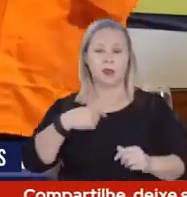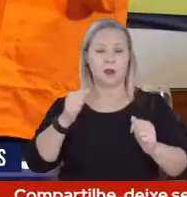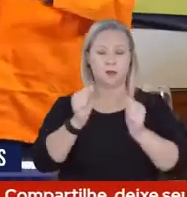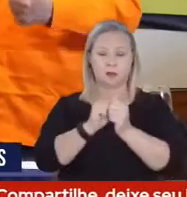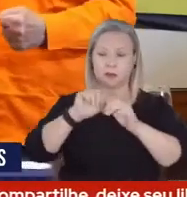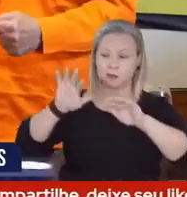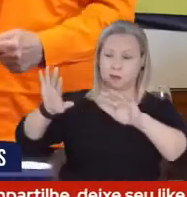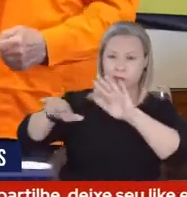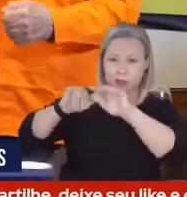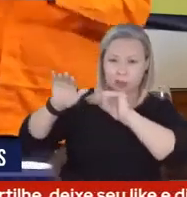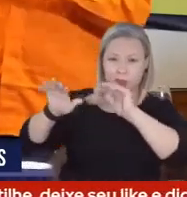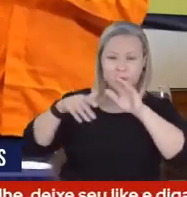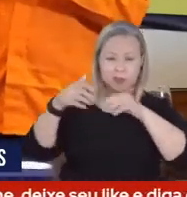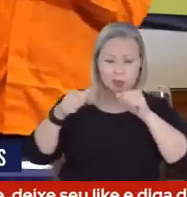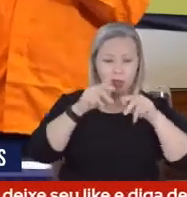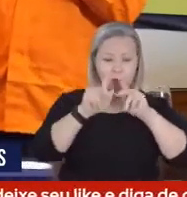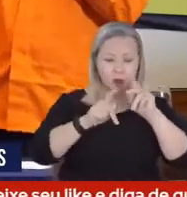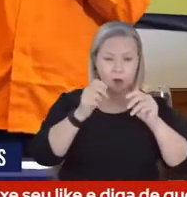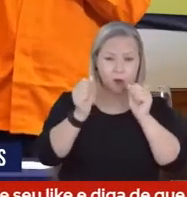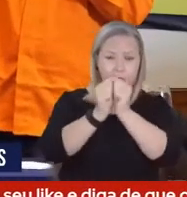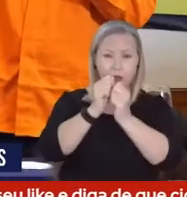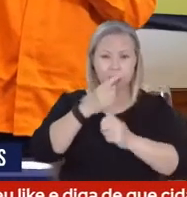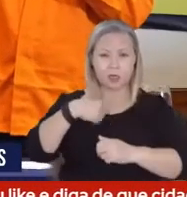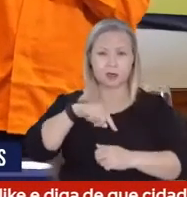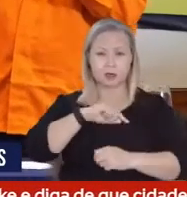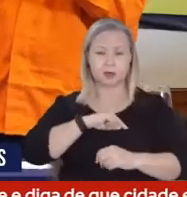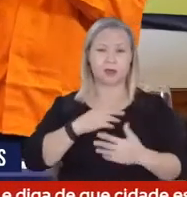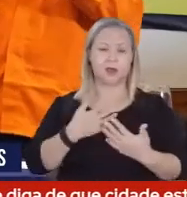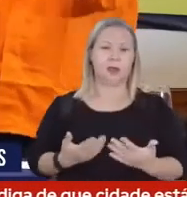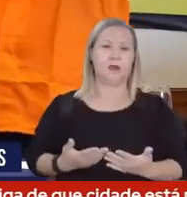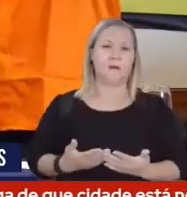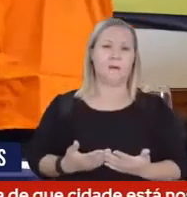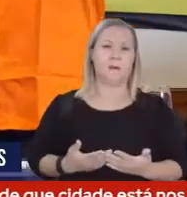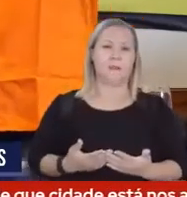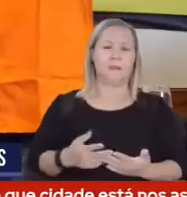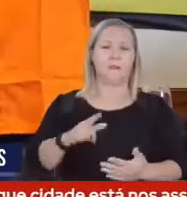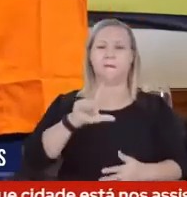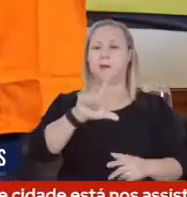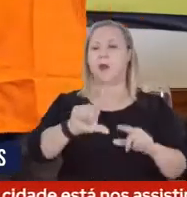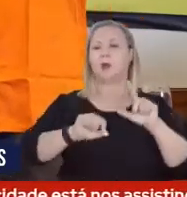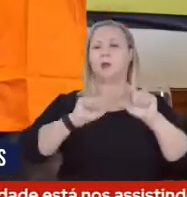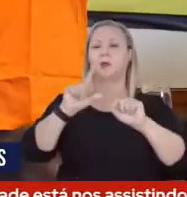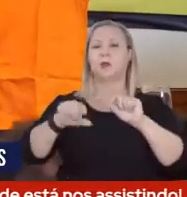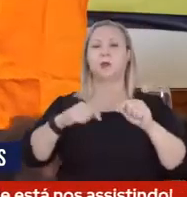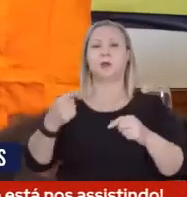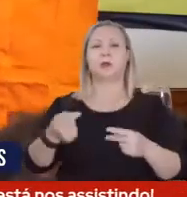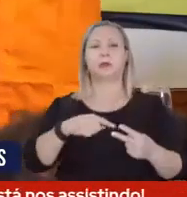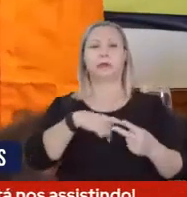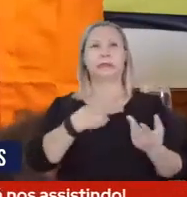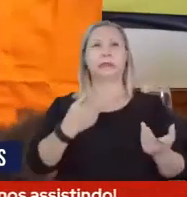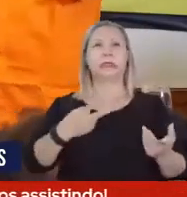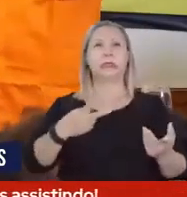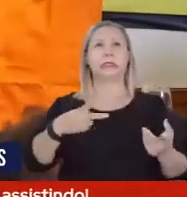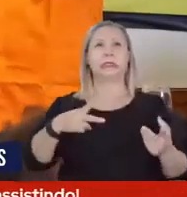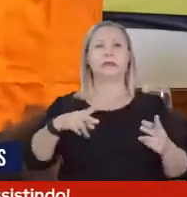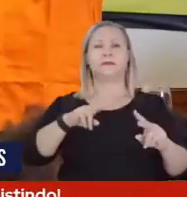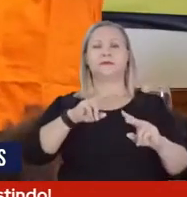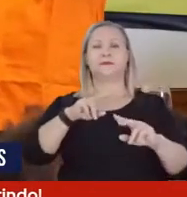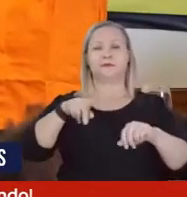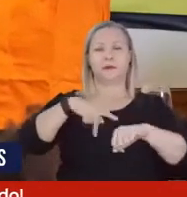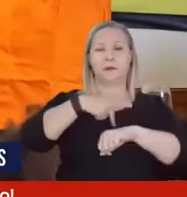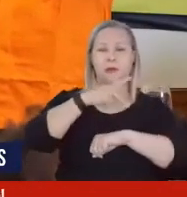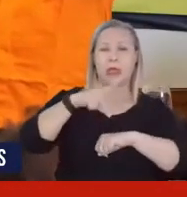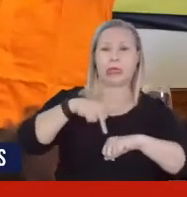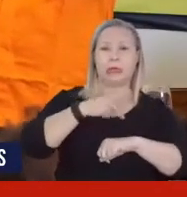Então, essas eleições, não, nós não escolheremos entre duas visões de país, entre que existam,